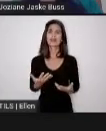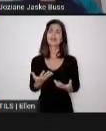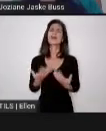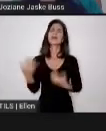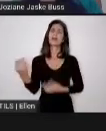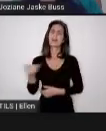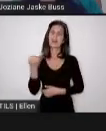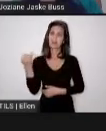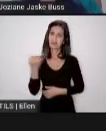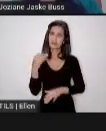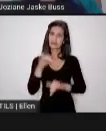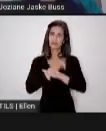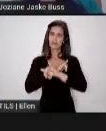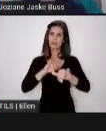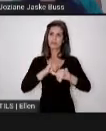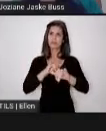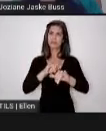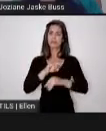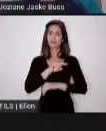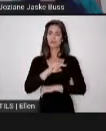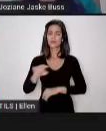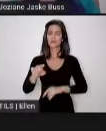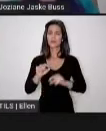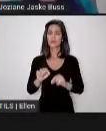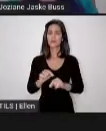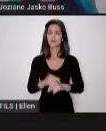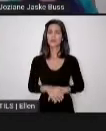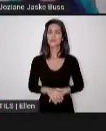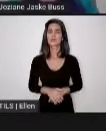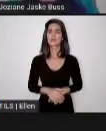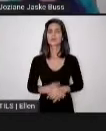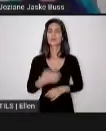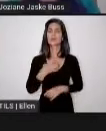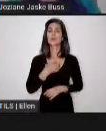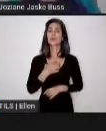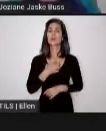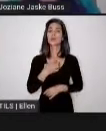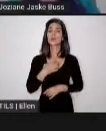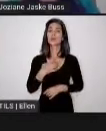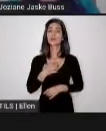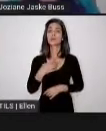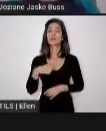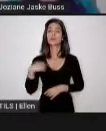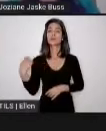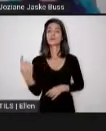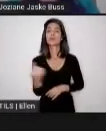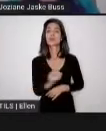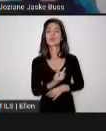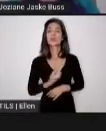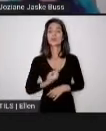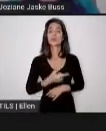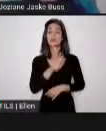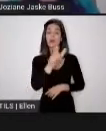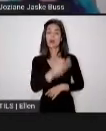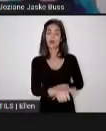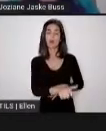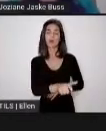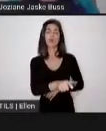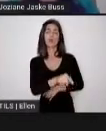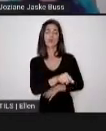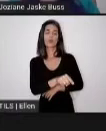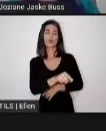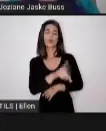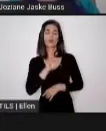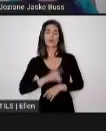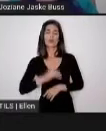dizer para vocês o quê? Que a maneira como nós olhamos para os estudantes com deficiência